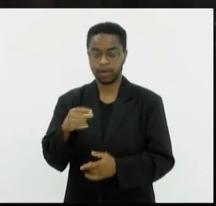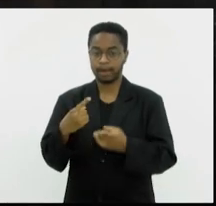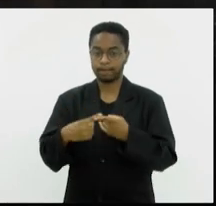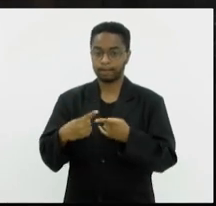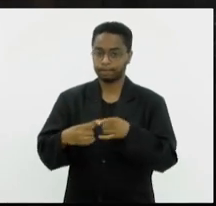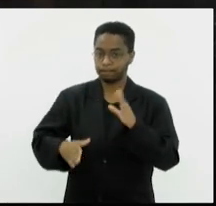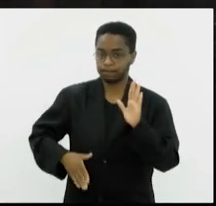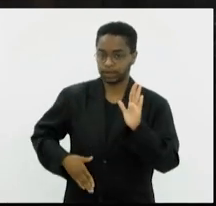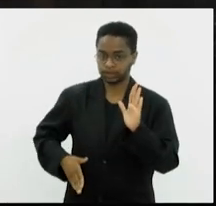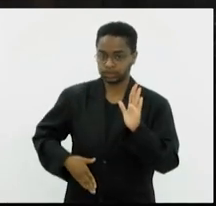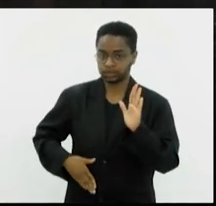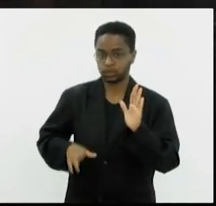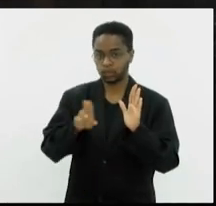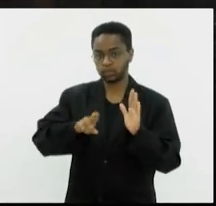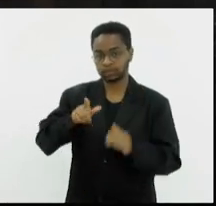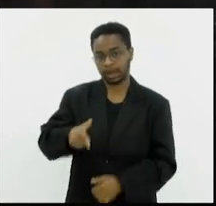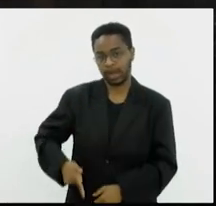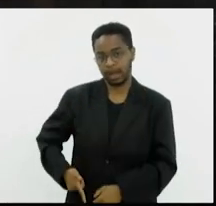bandido